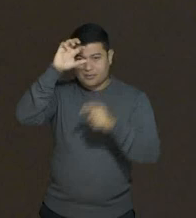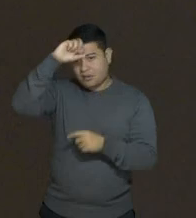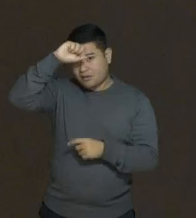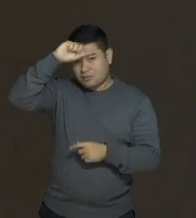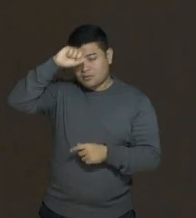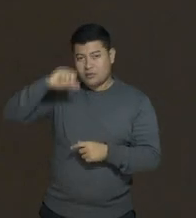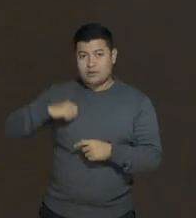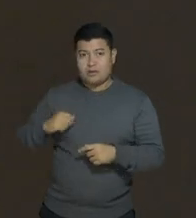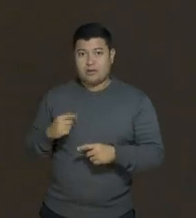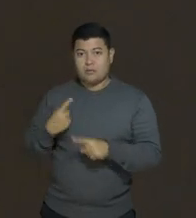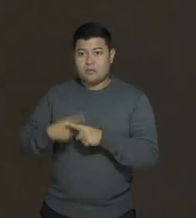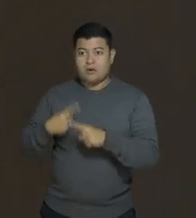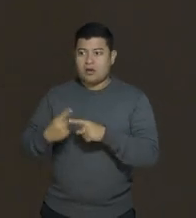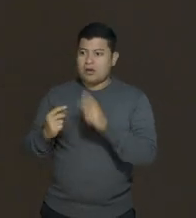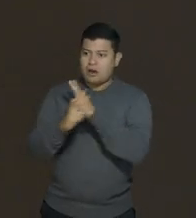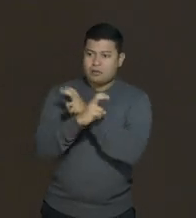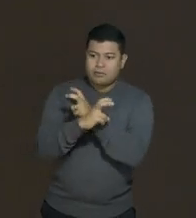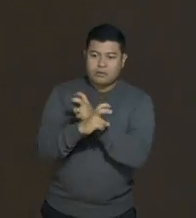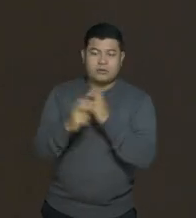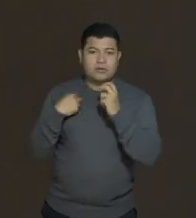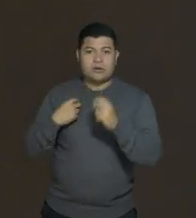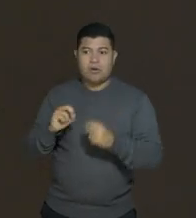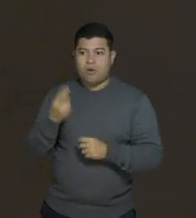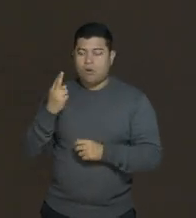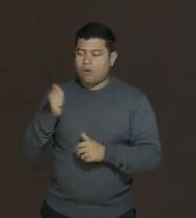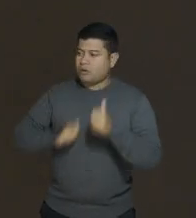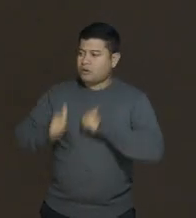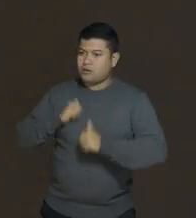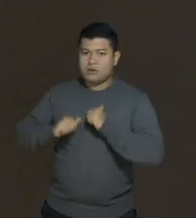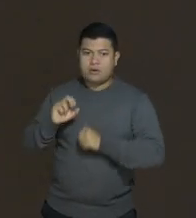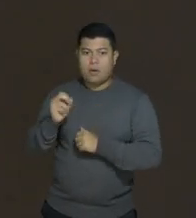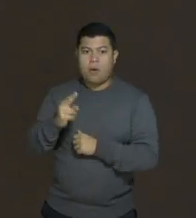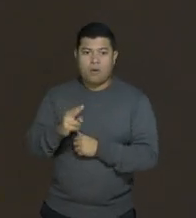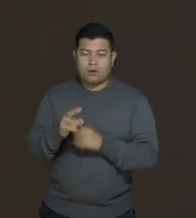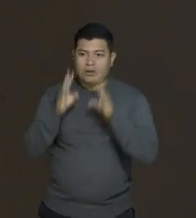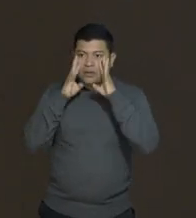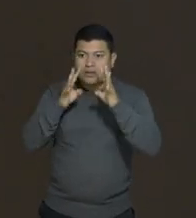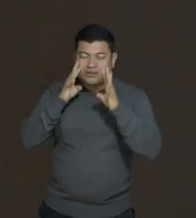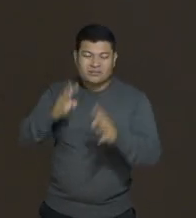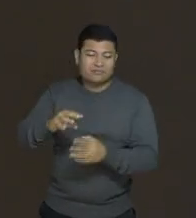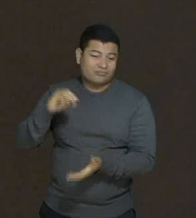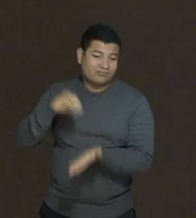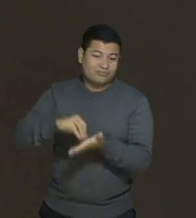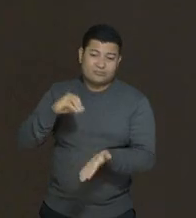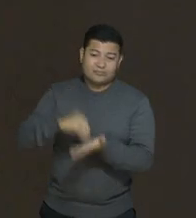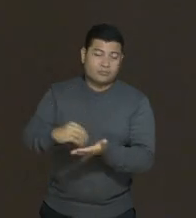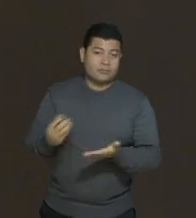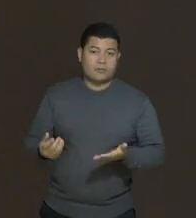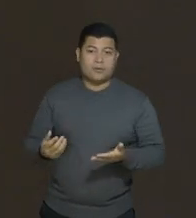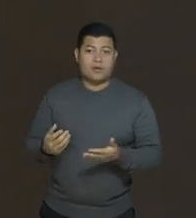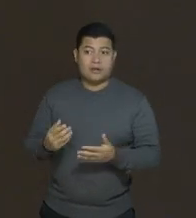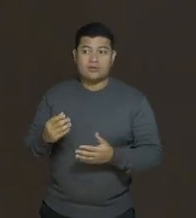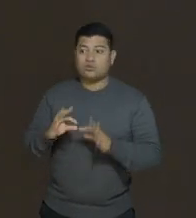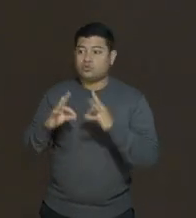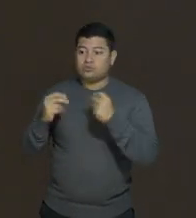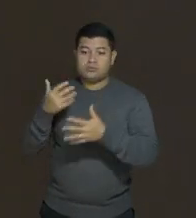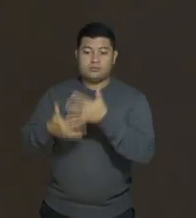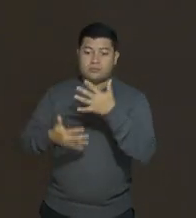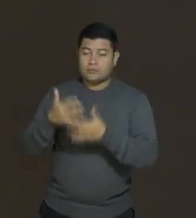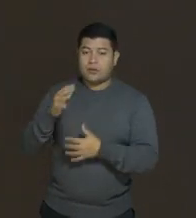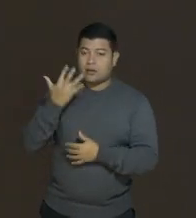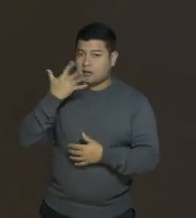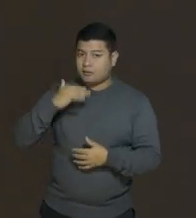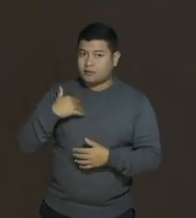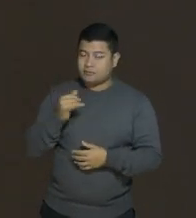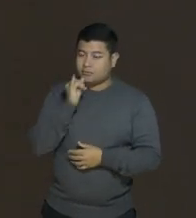pela hiperatividade, tudo isso atrapalha o aprendizado da criança. Tanto é que é uma coisa que eu faço, quando eu não vejo, como a criança é muito